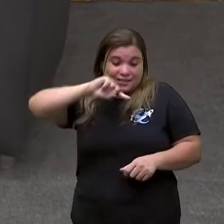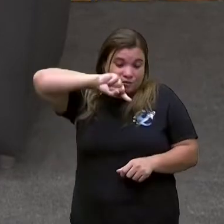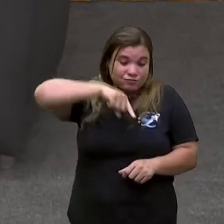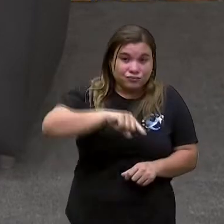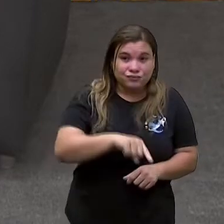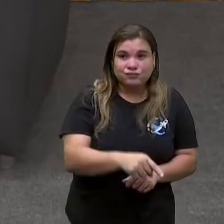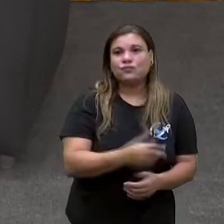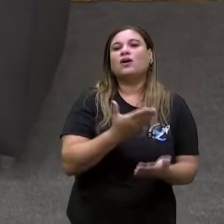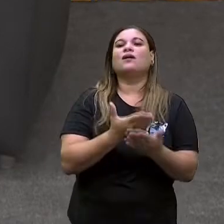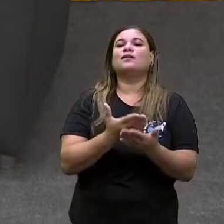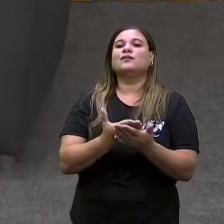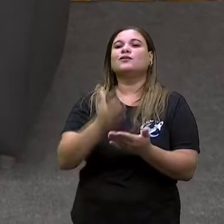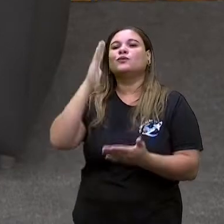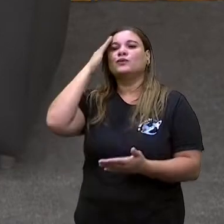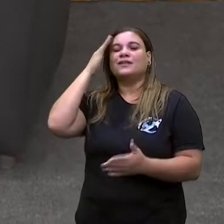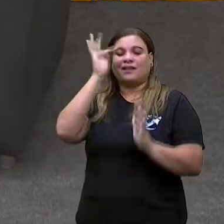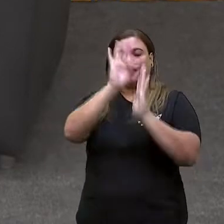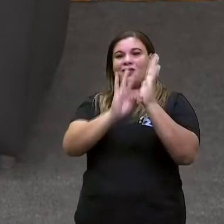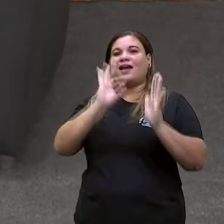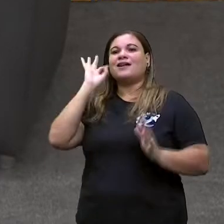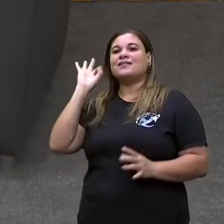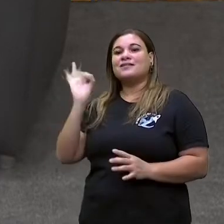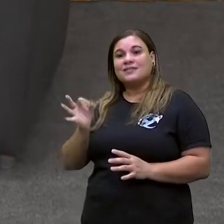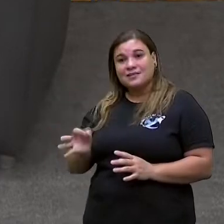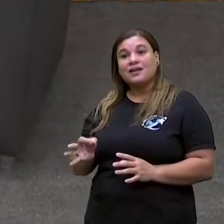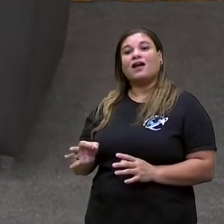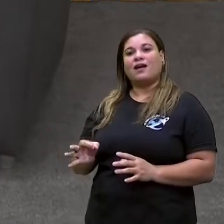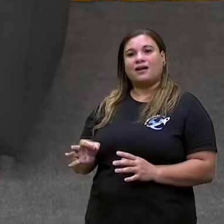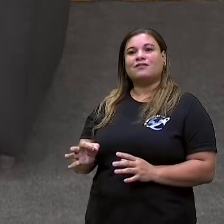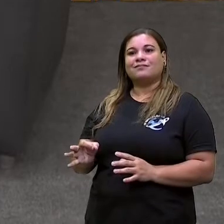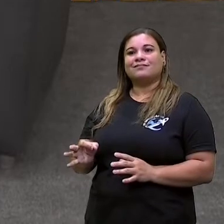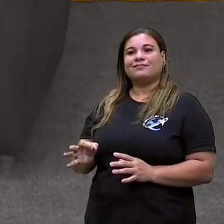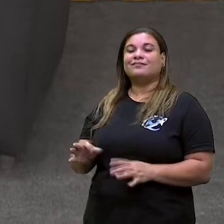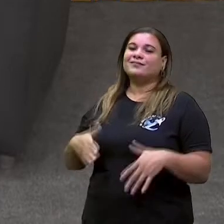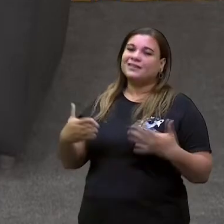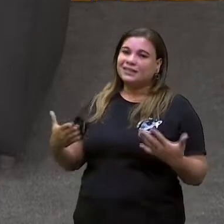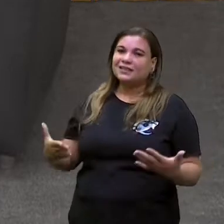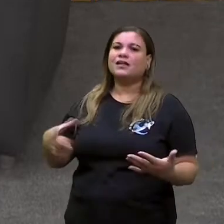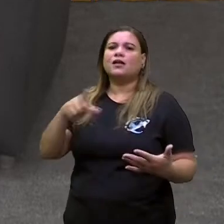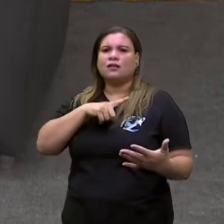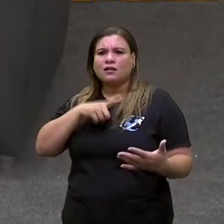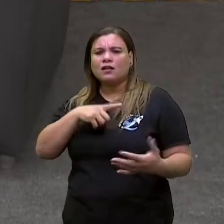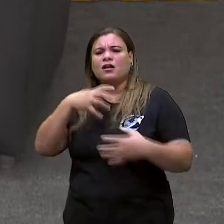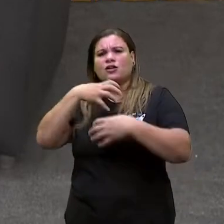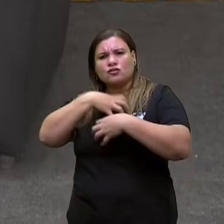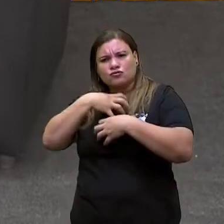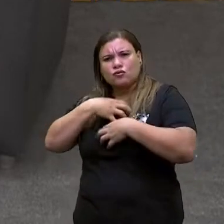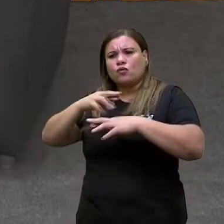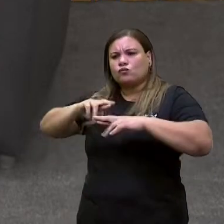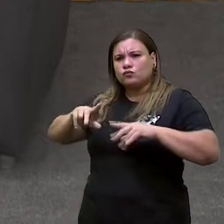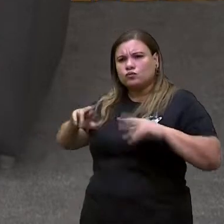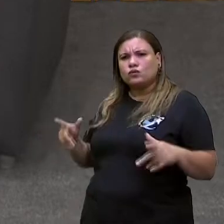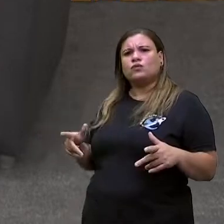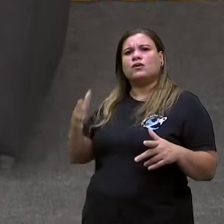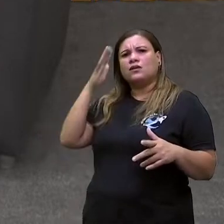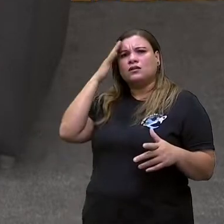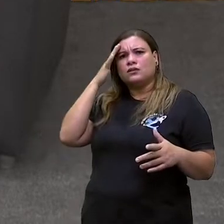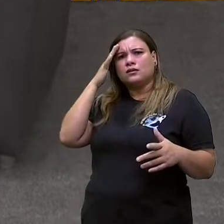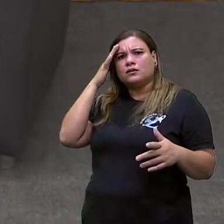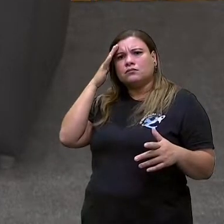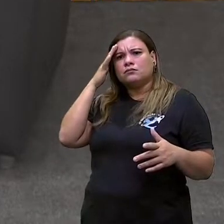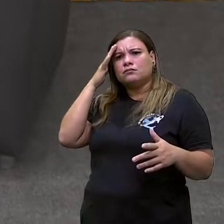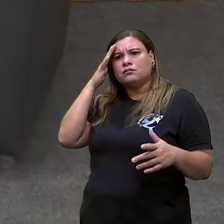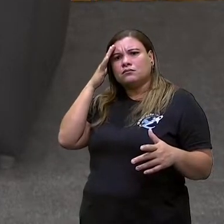uma compreensão que é da parte para o todo, e há também aquela compreensão que é do todo para a parte, isso depende do